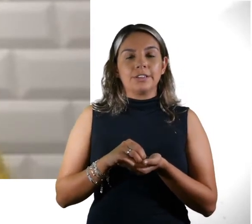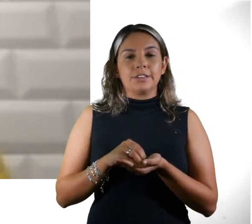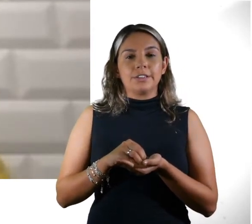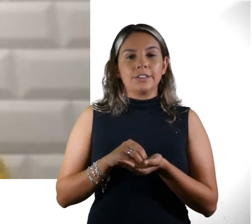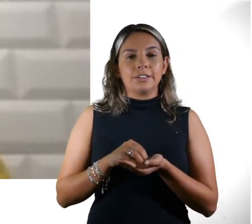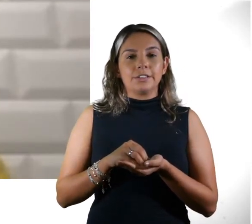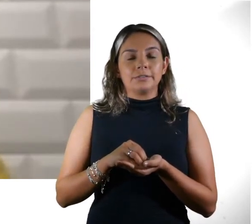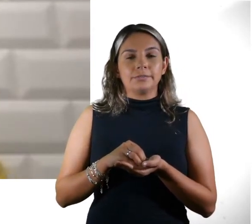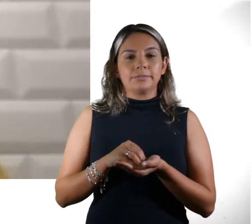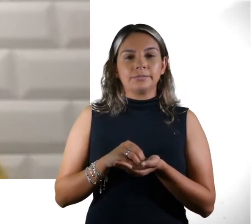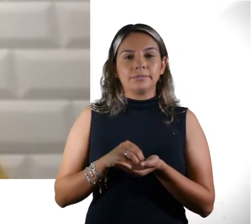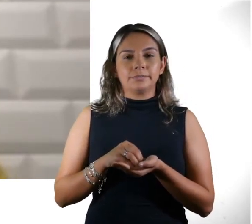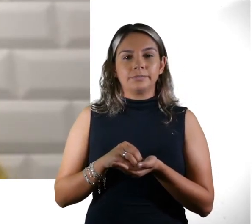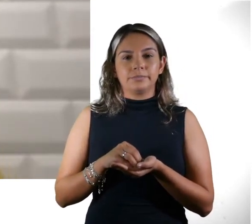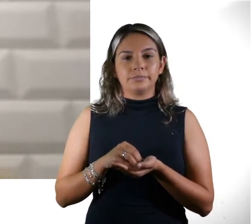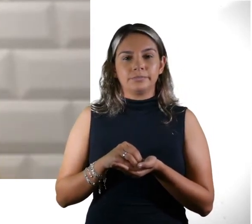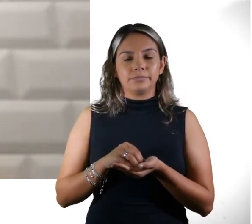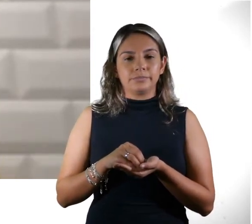desses